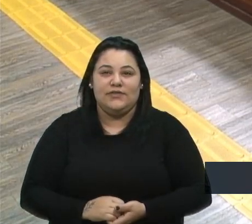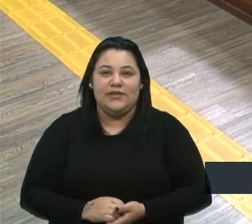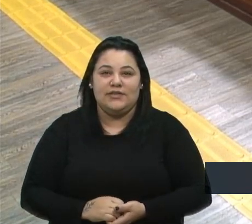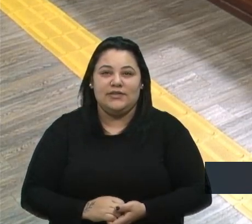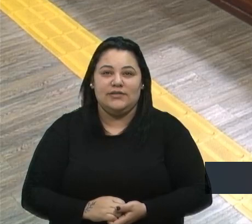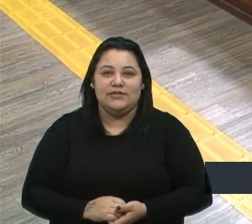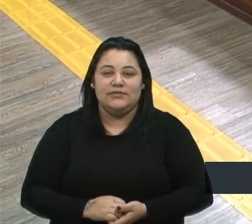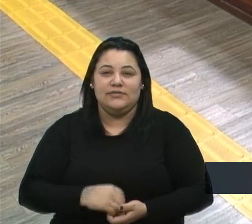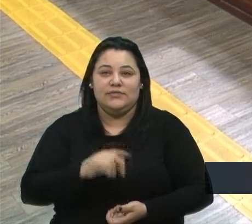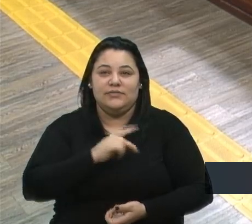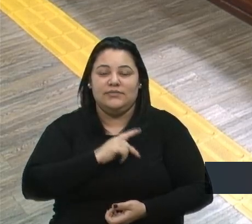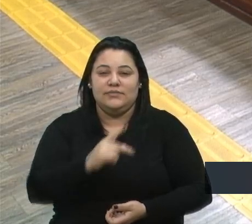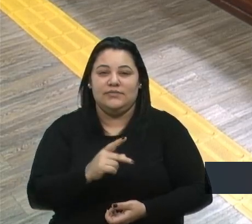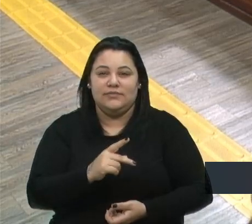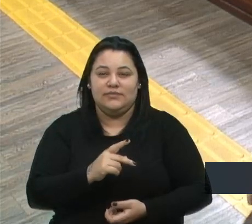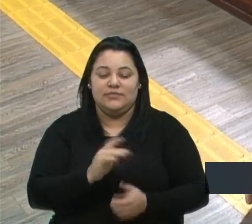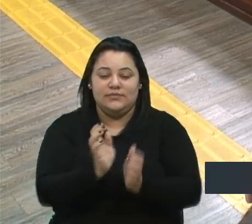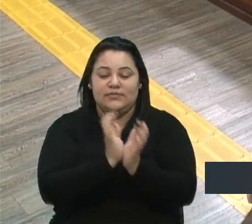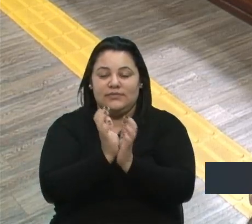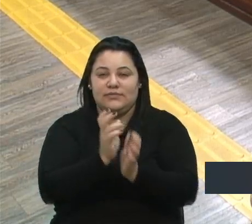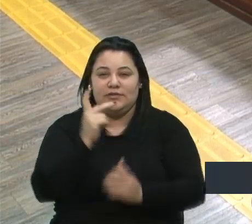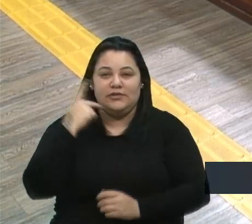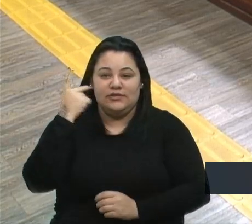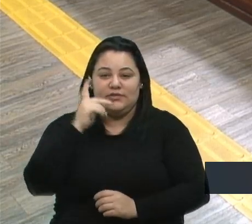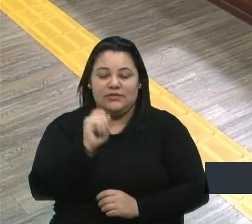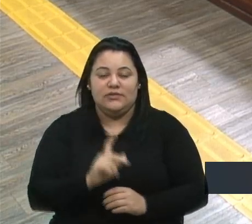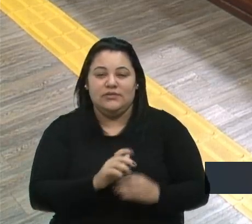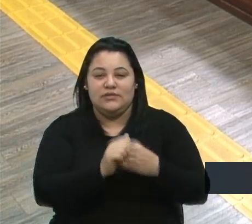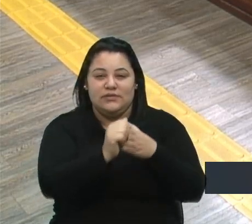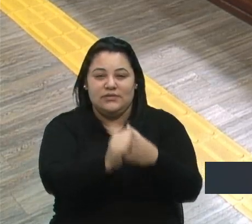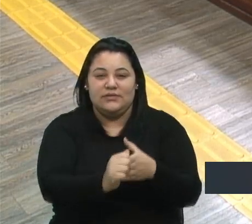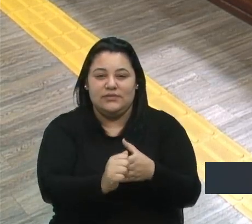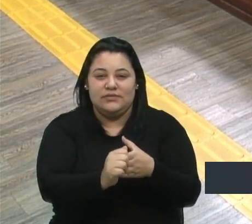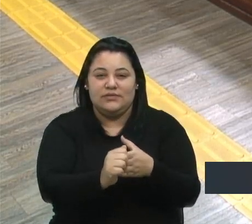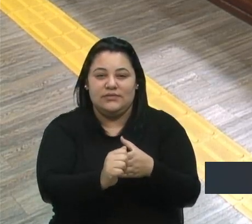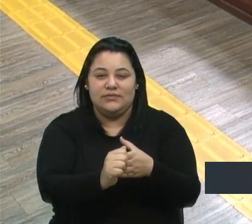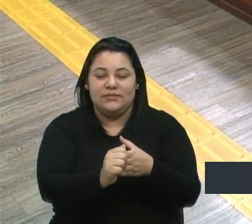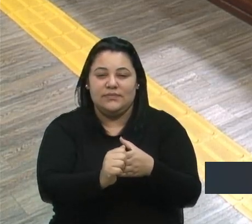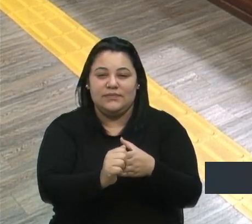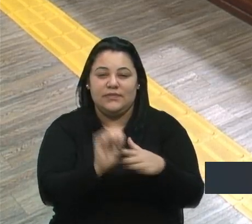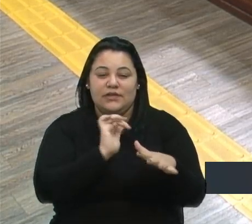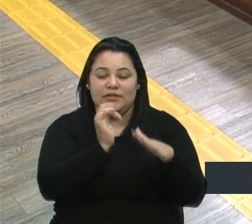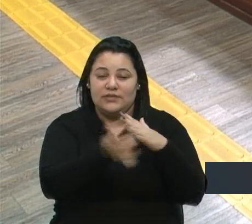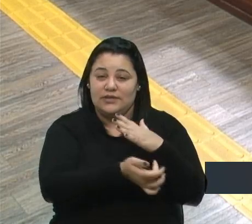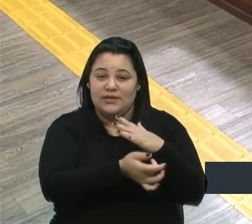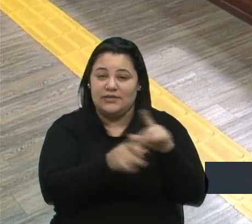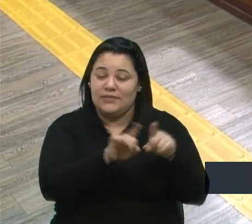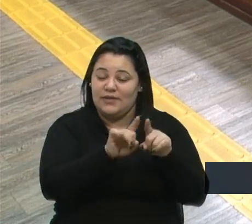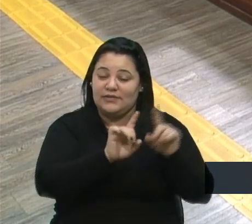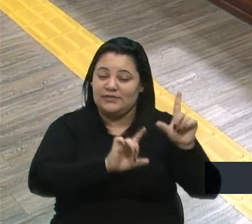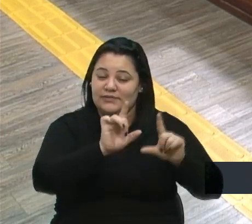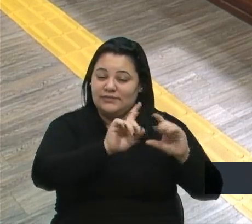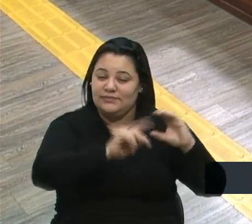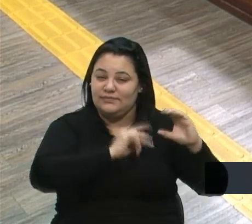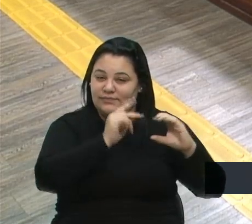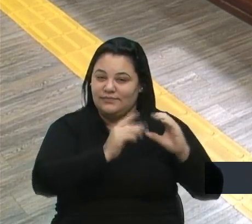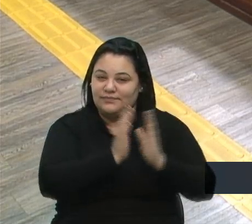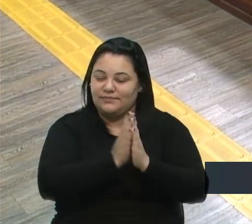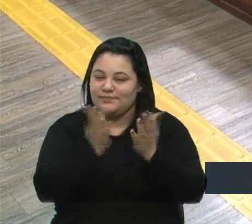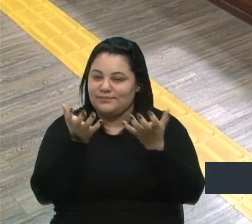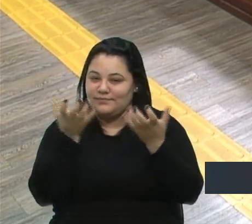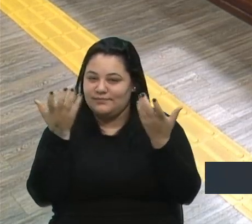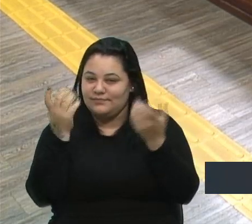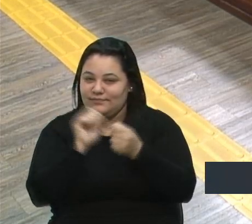Presidente e colegas vereadores, quem nos acompanha aqui no plenário ou de casa, pelas redes sociais TV Câmara, eu quero aqui fazer um voto de